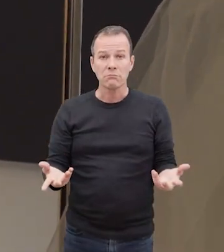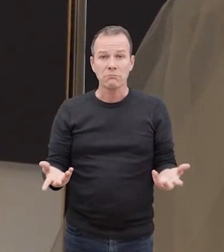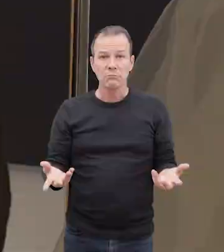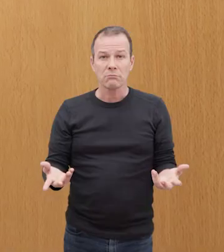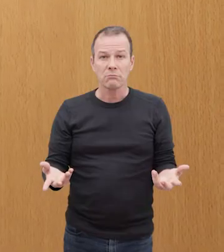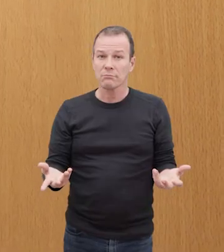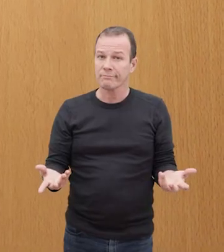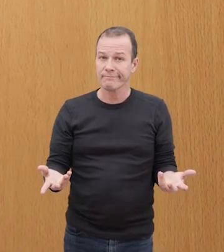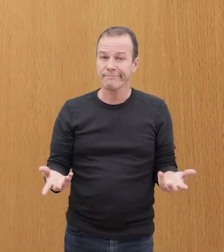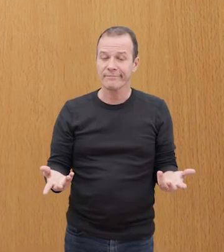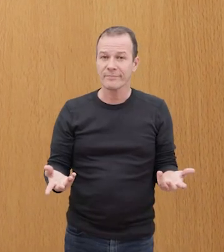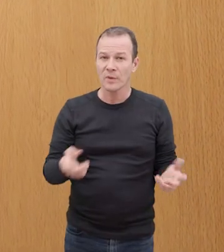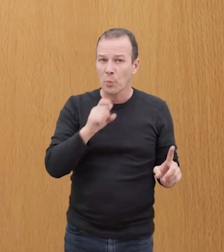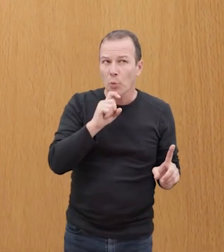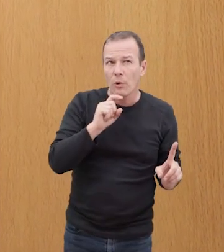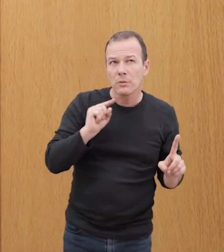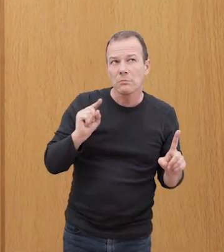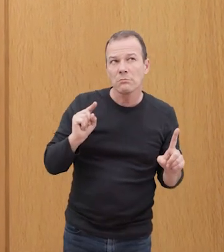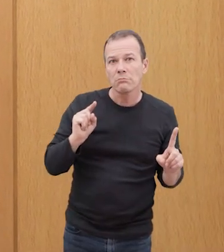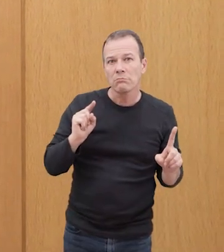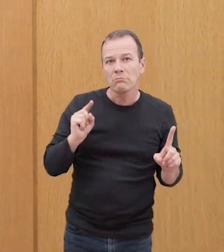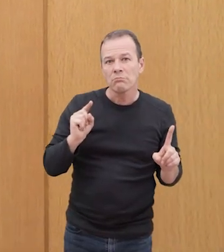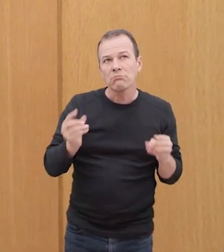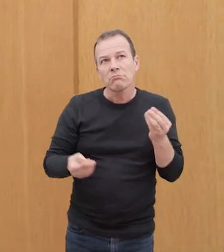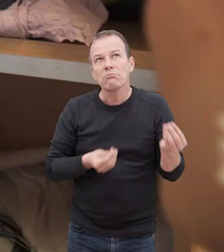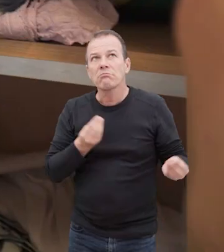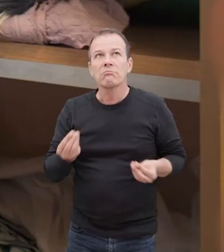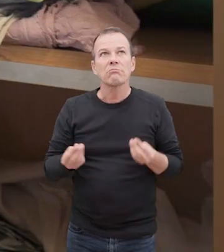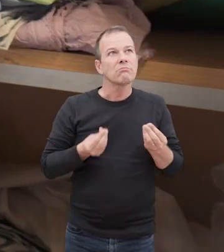ser muito mais